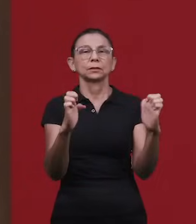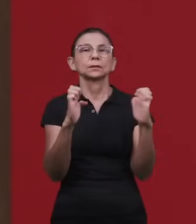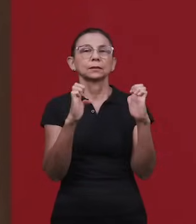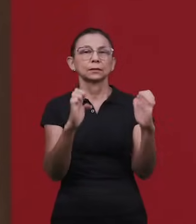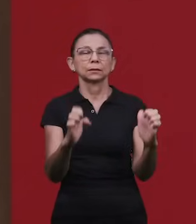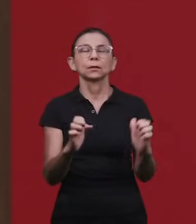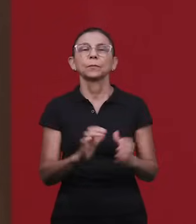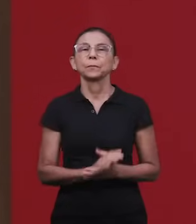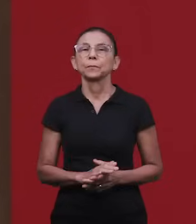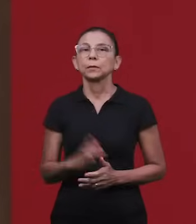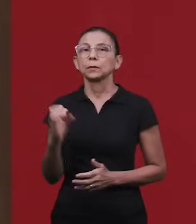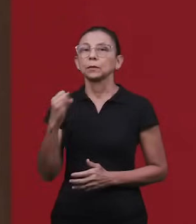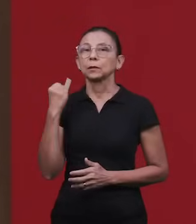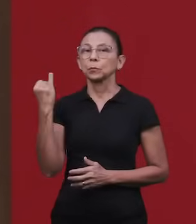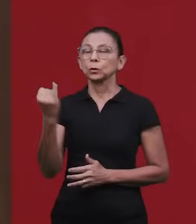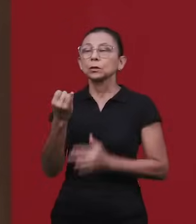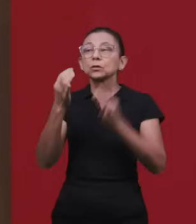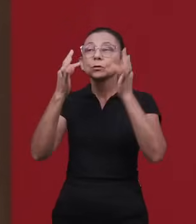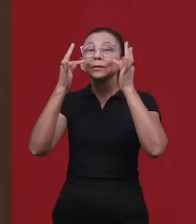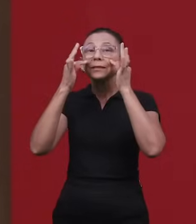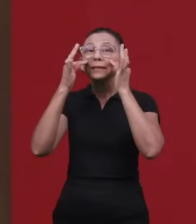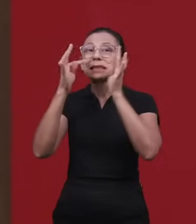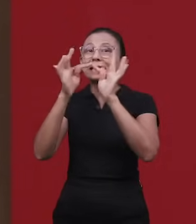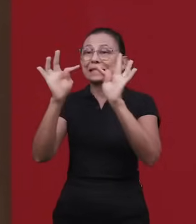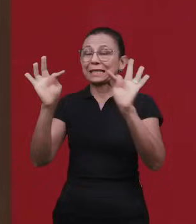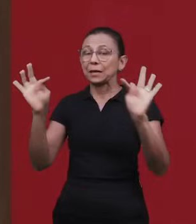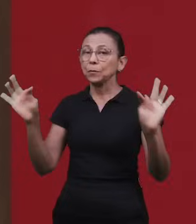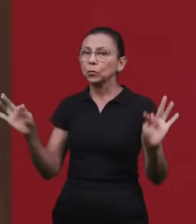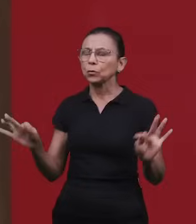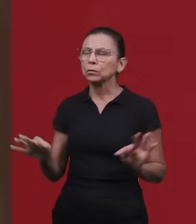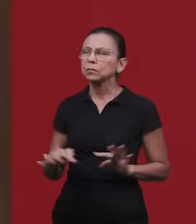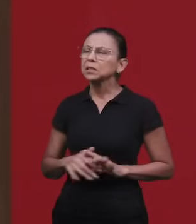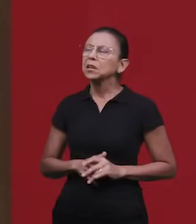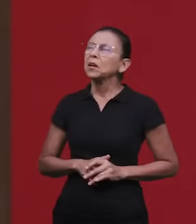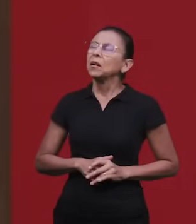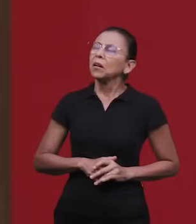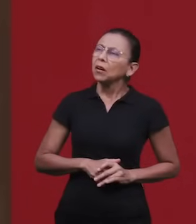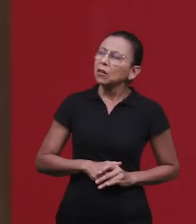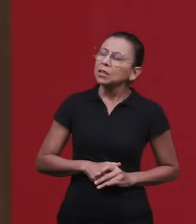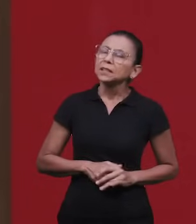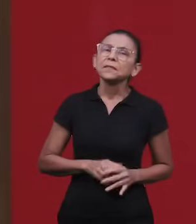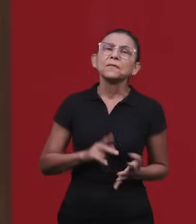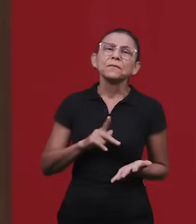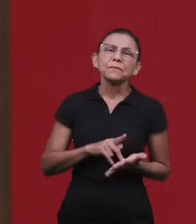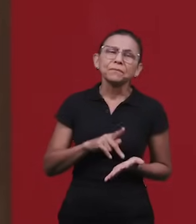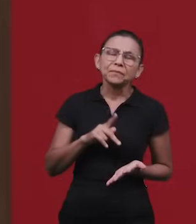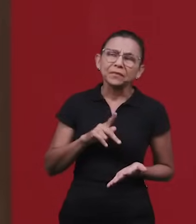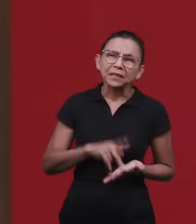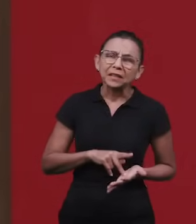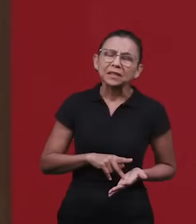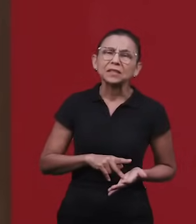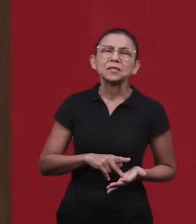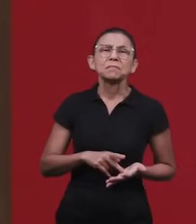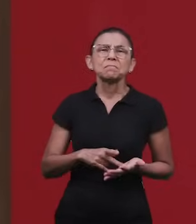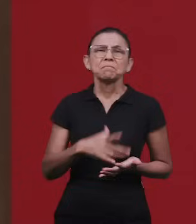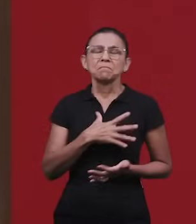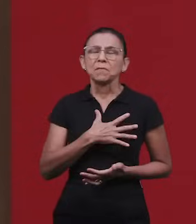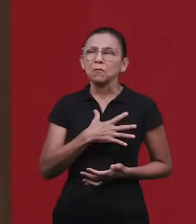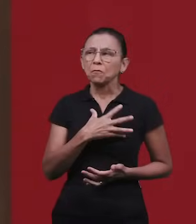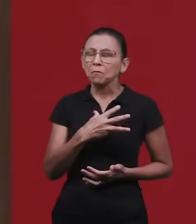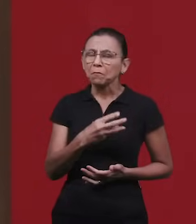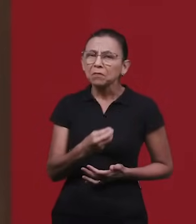testemunho que as pessoas dizem, não, realmente eu conheci meu filho, conheci minha filha, de fato